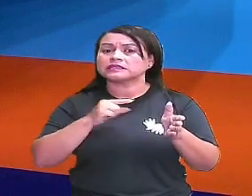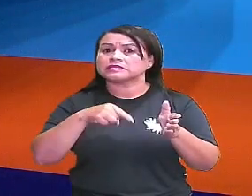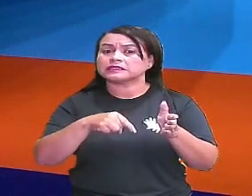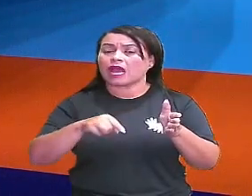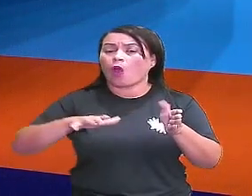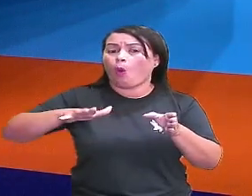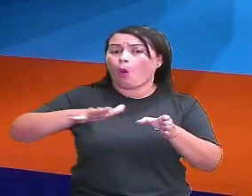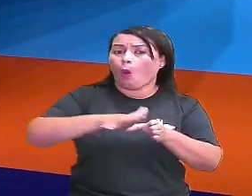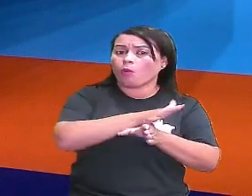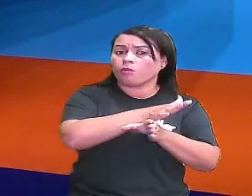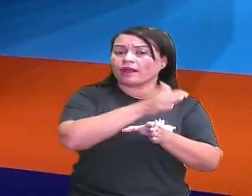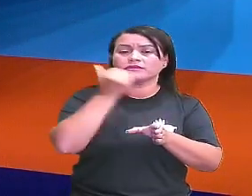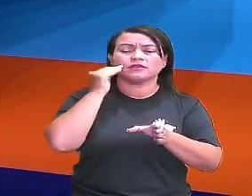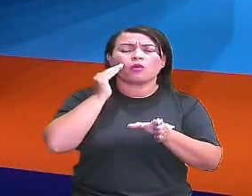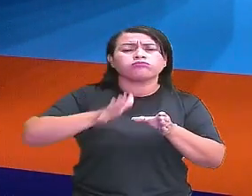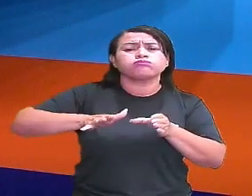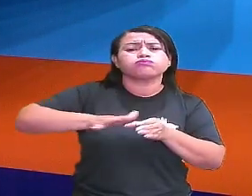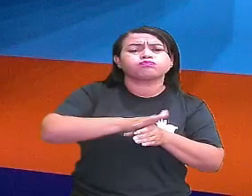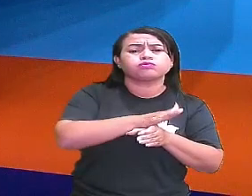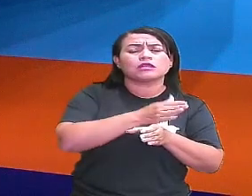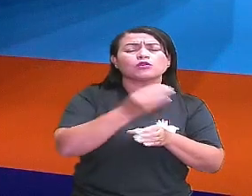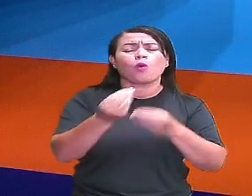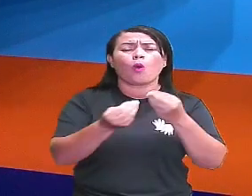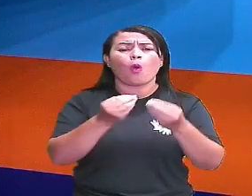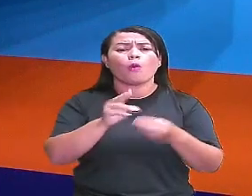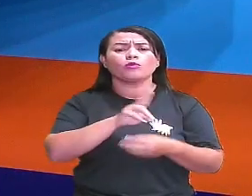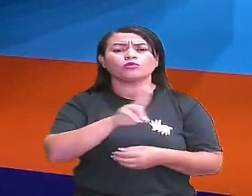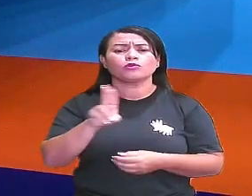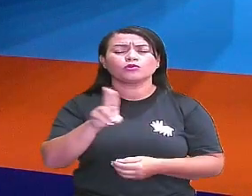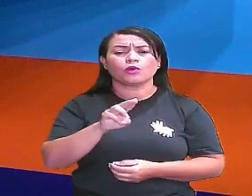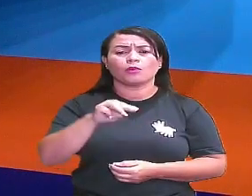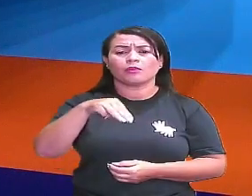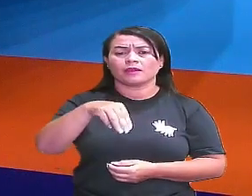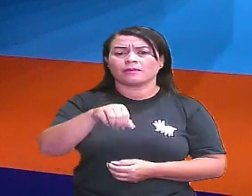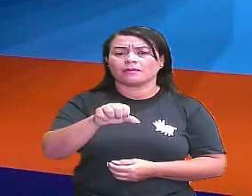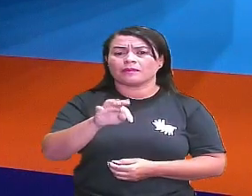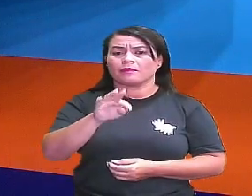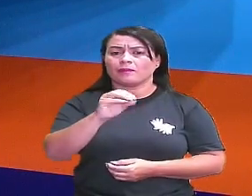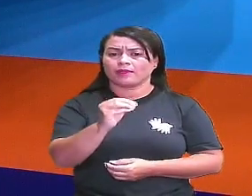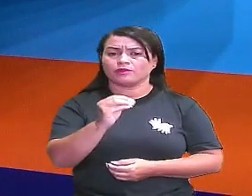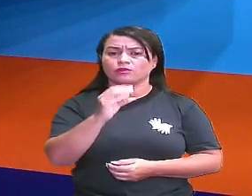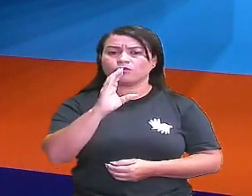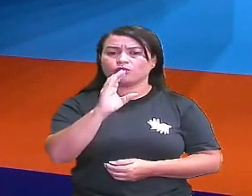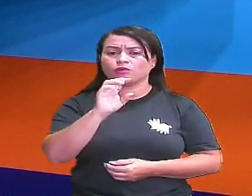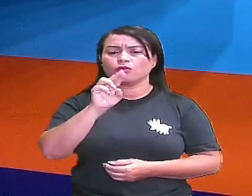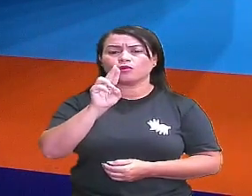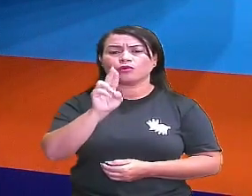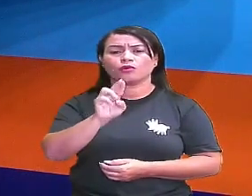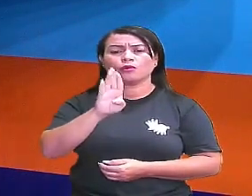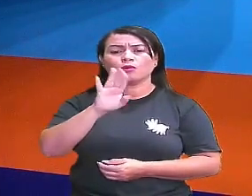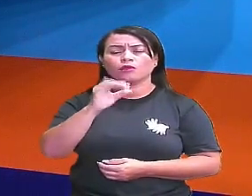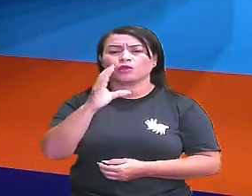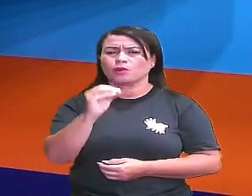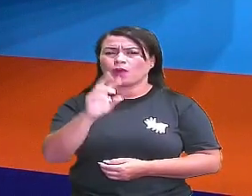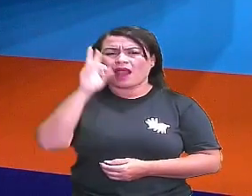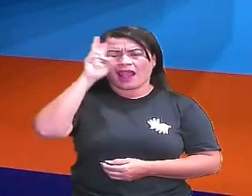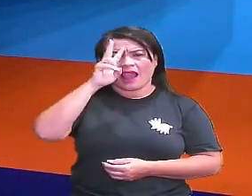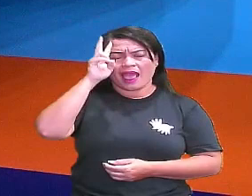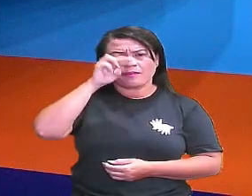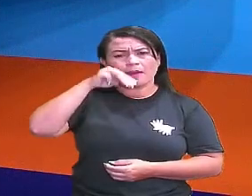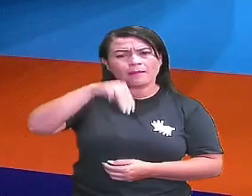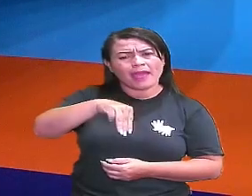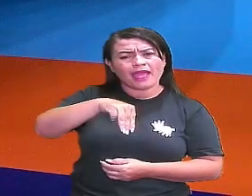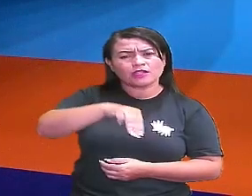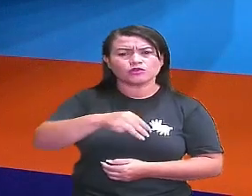unidade fundamental para medir o volume é denominada metro cúbico. Eita, professora, eu lembro que em comprimento a senhora falou